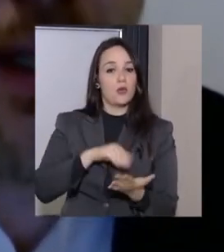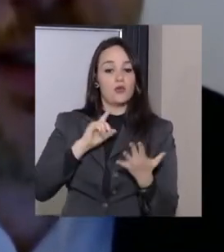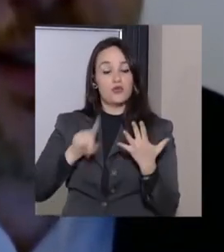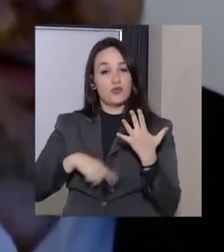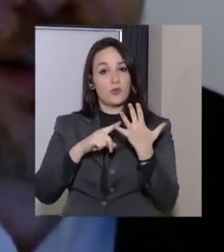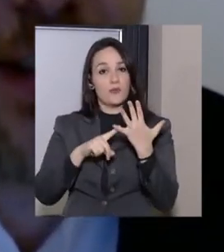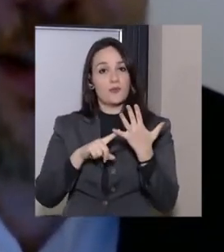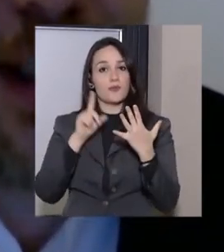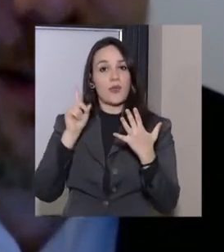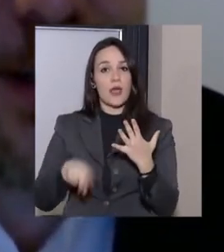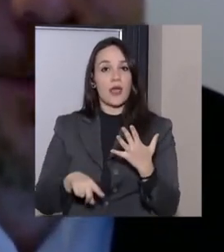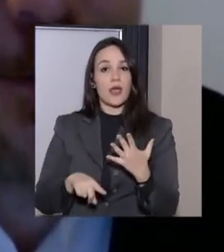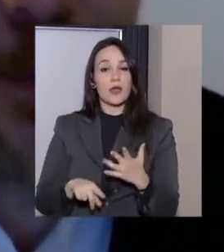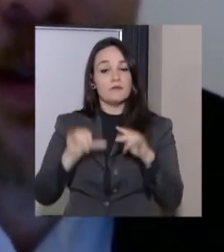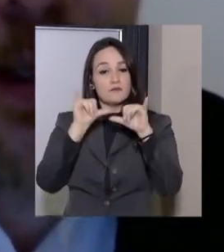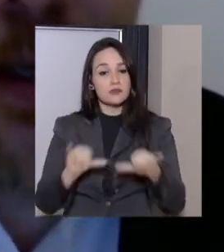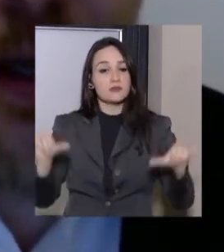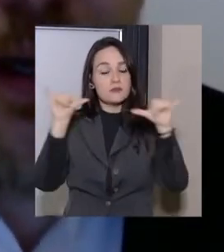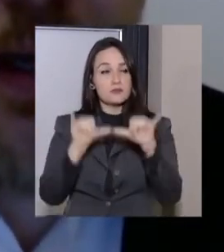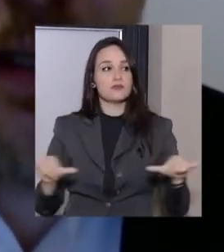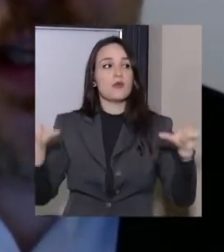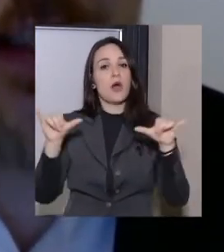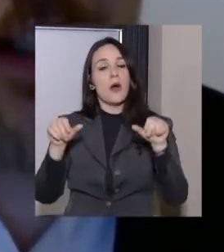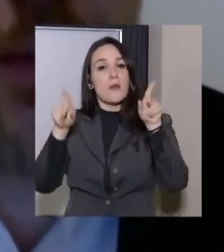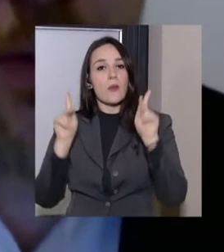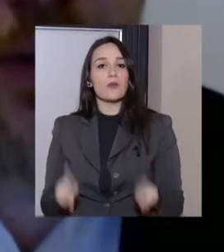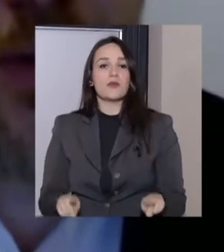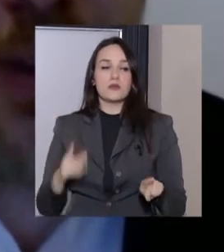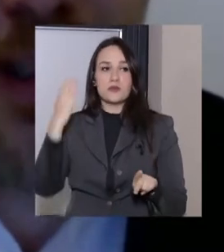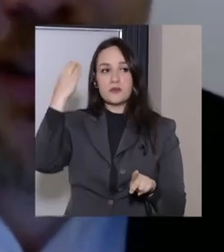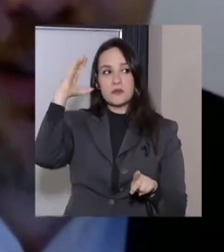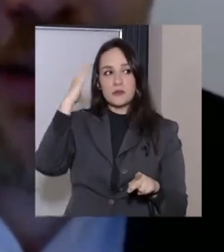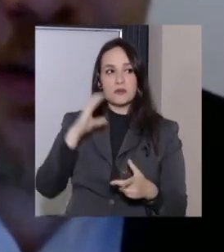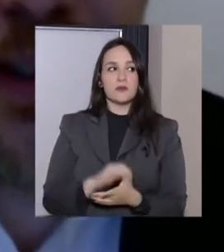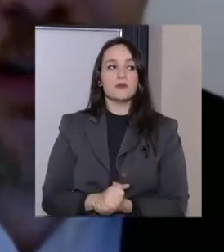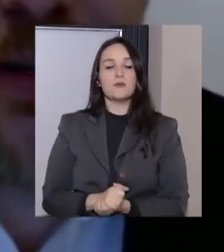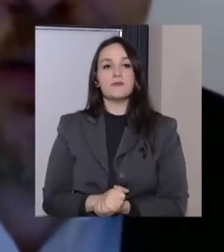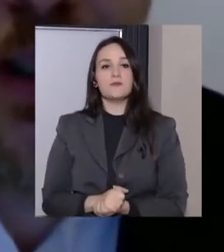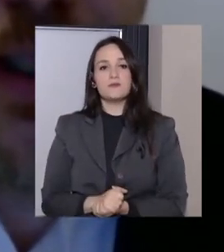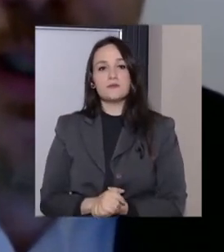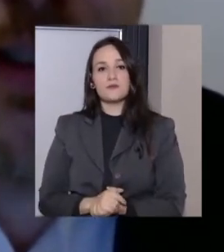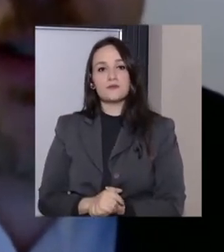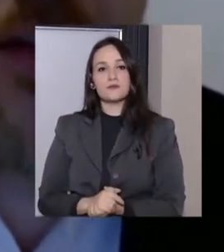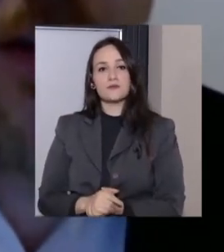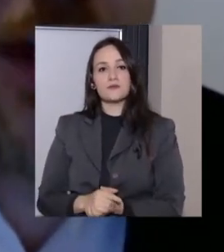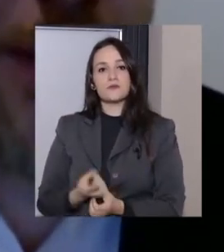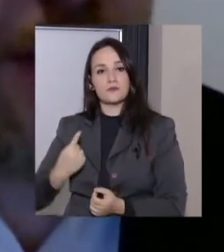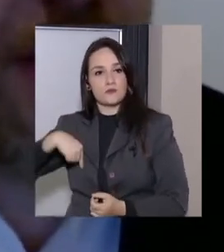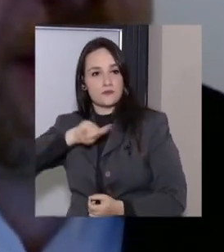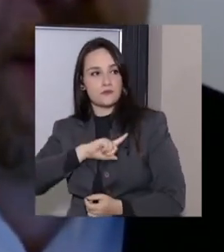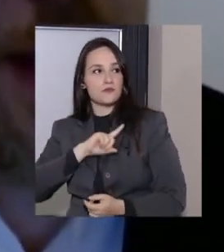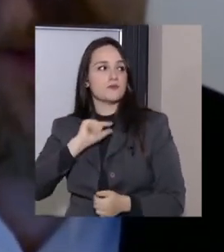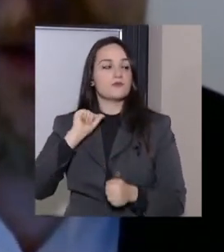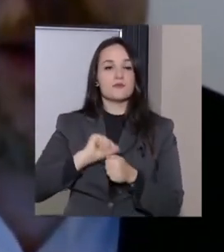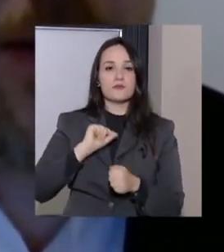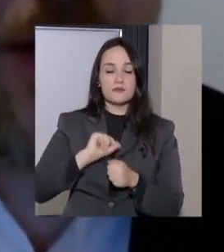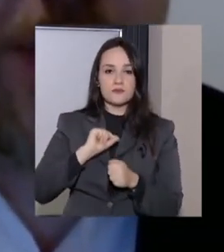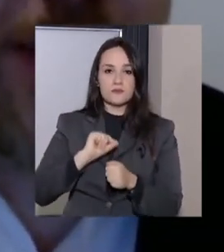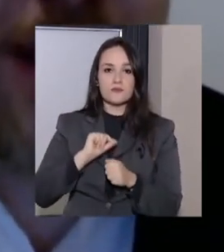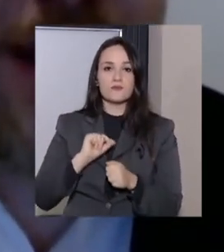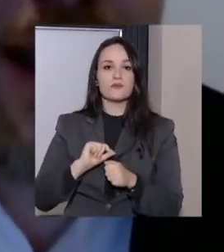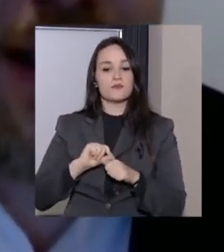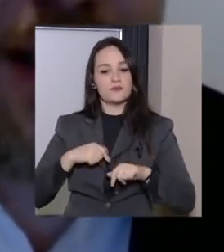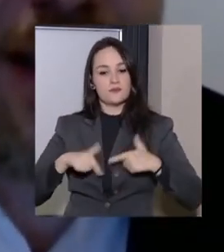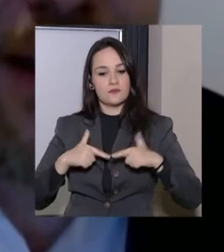que é a popularização da ciência. Nascemos com esse intuito e desenvolvemos o nosso trabalho a partir